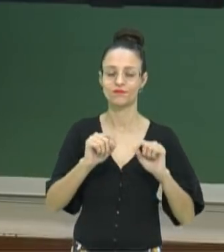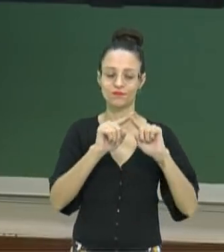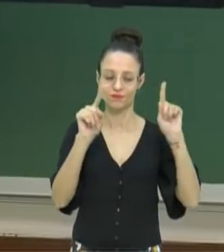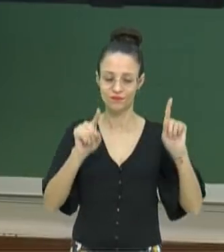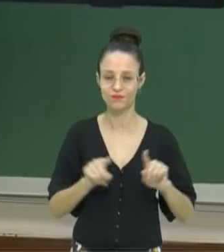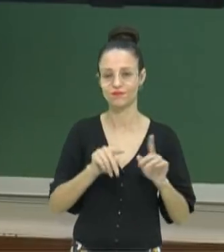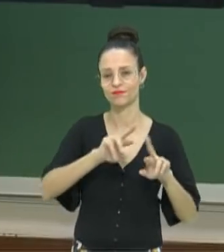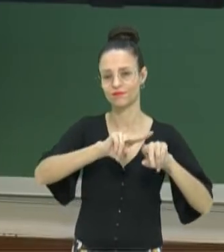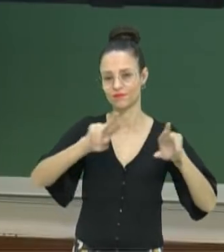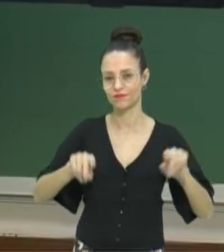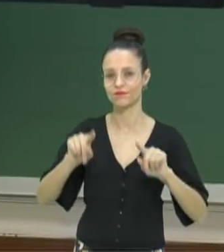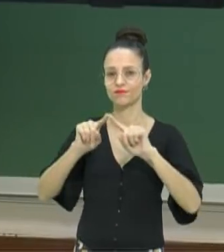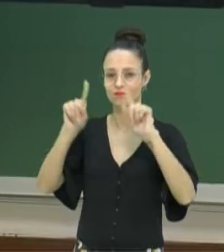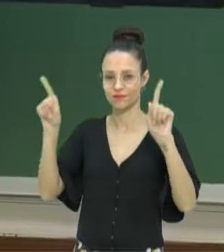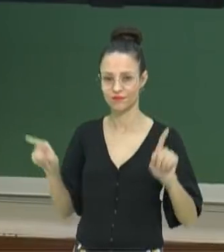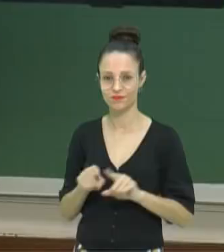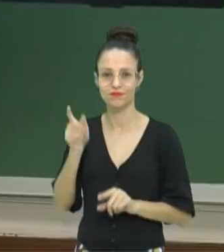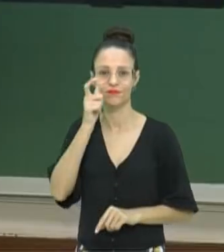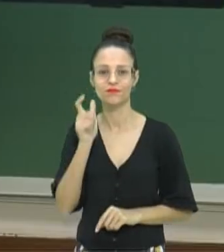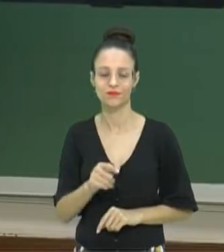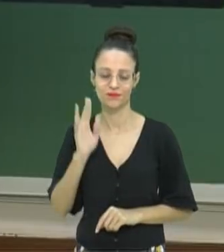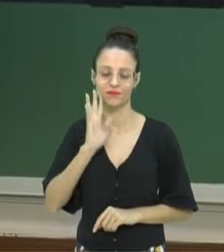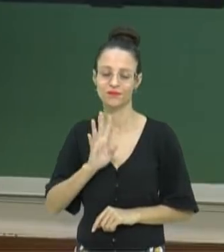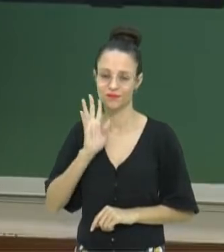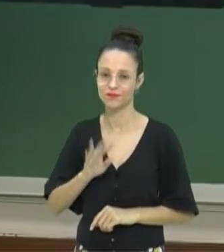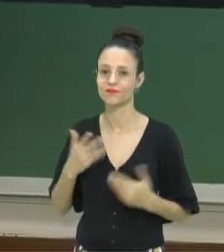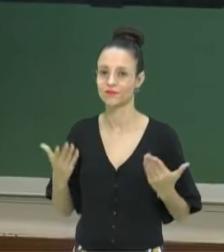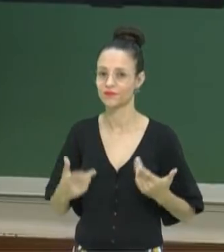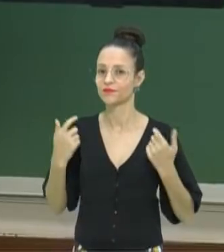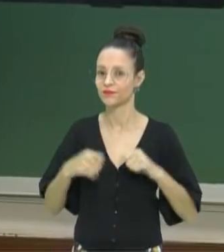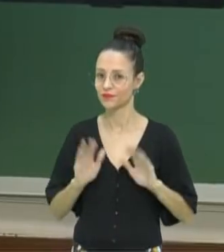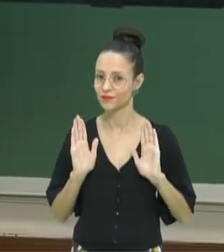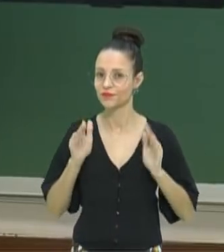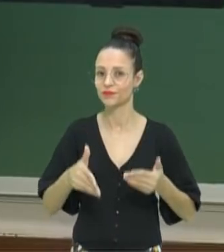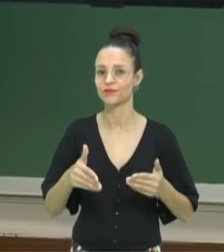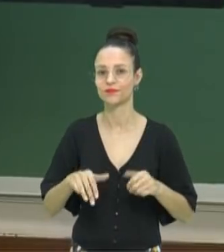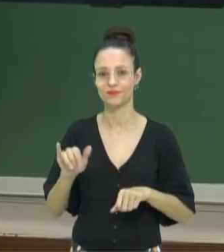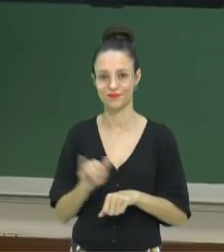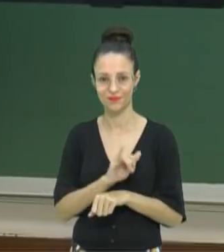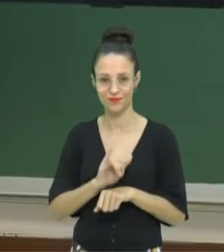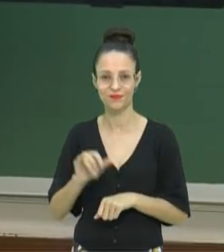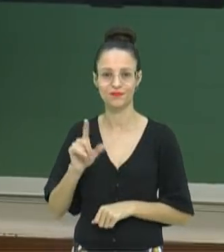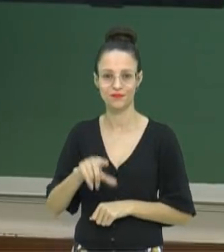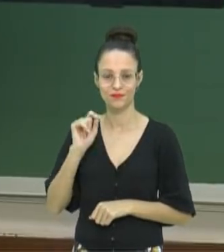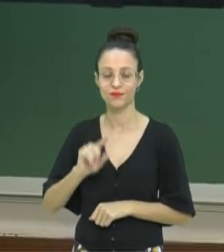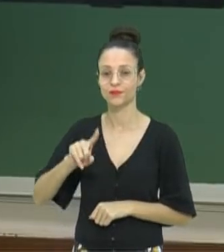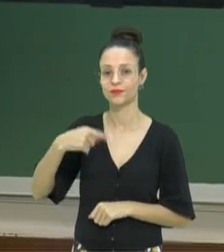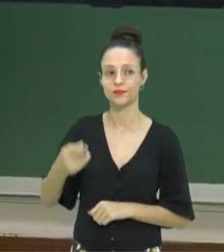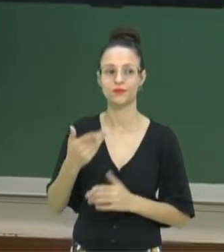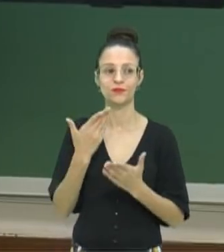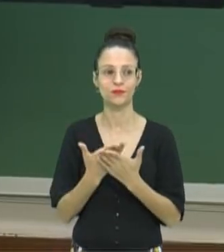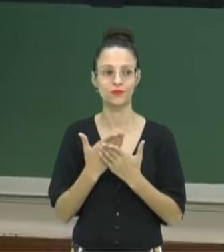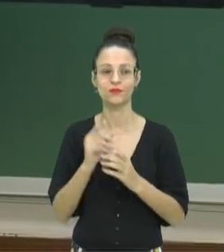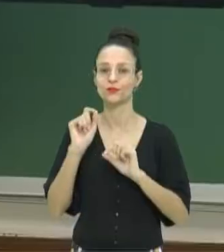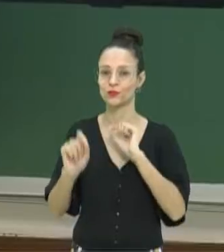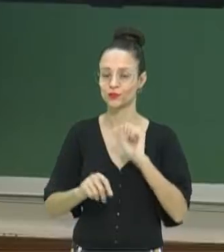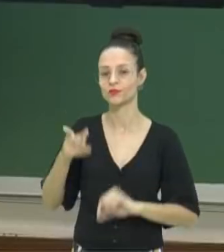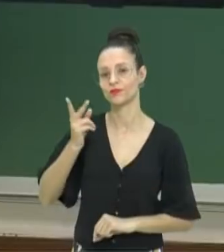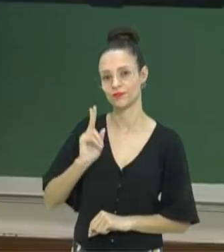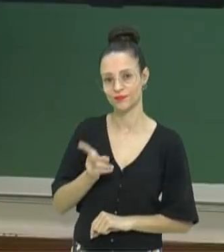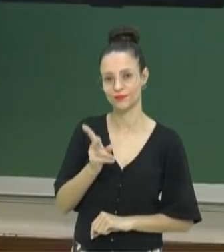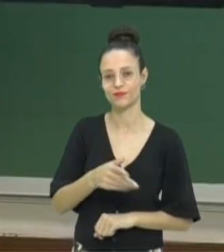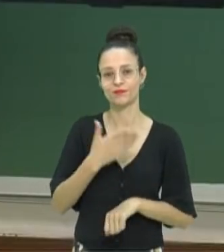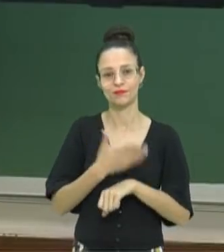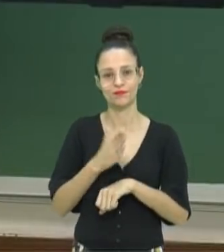e círculo, que é muito interessante e muito legal. Tem que focar e manter uma estratégia. E na próxima aula, vamos continuar